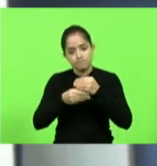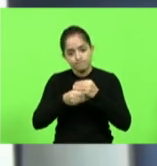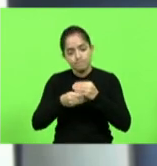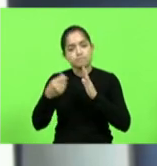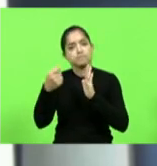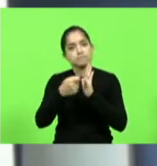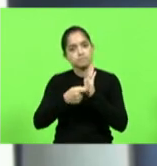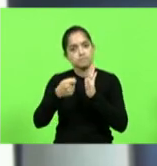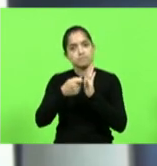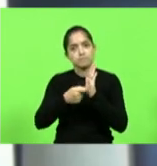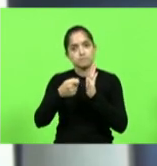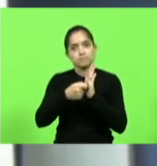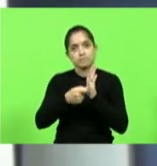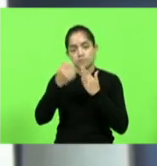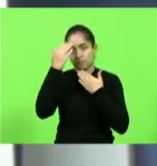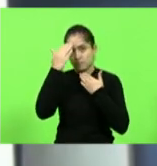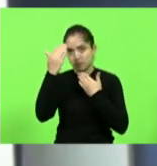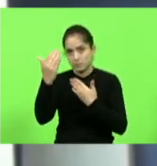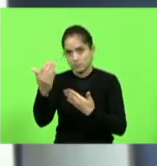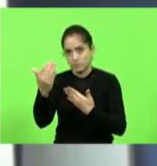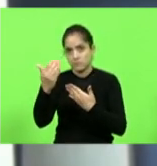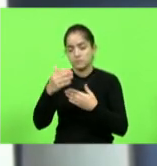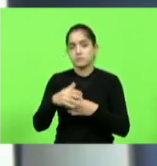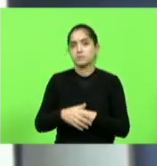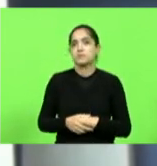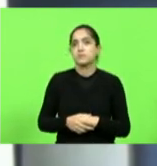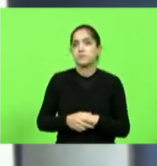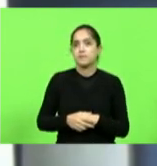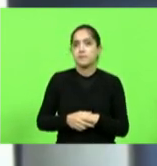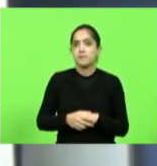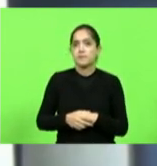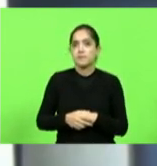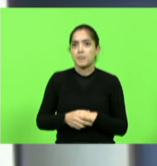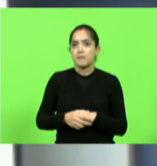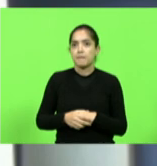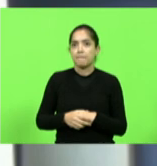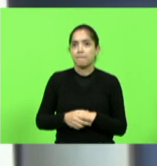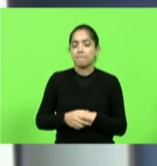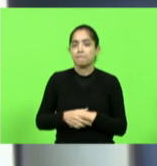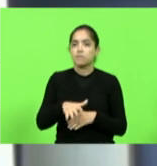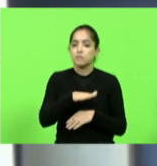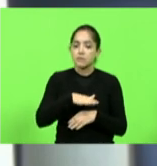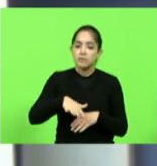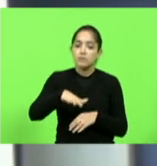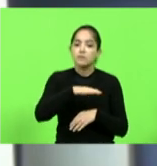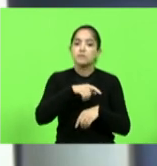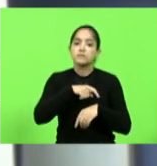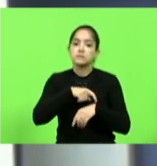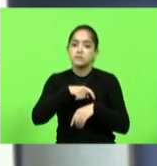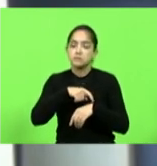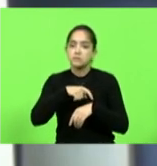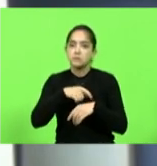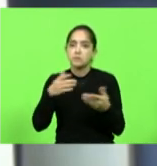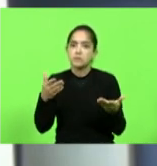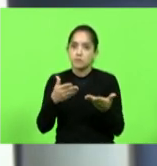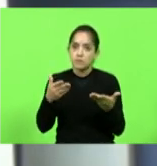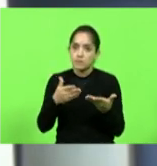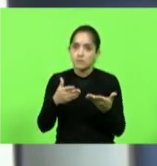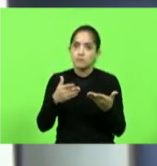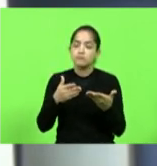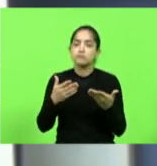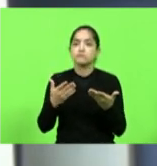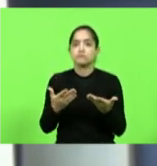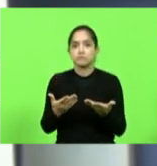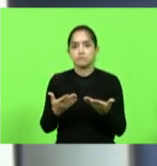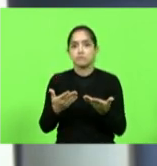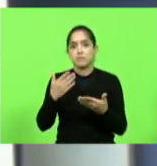deputada Luciana, e agradecer aqui imensamente esse espaço para que nós possamos nos manifestar,